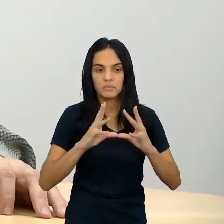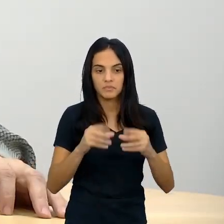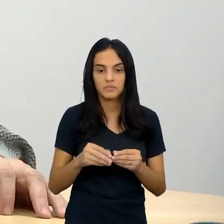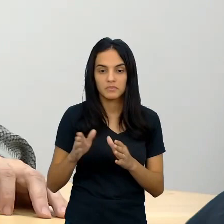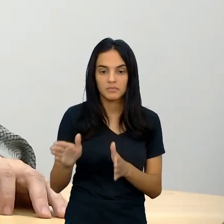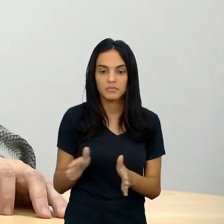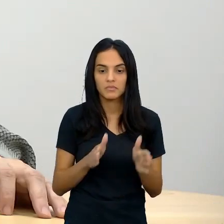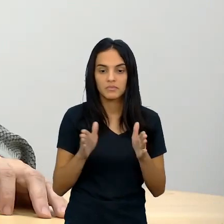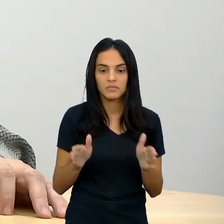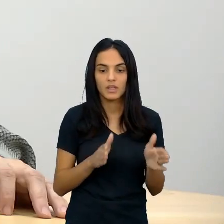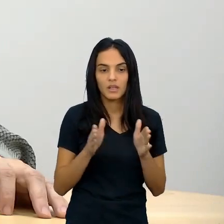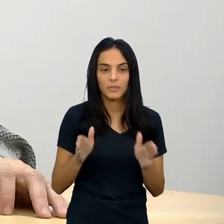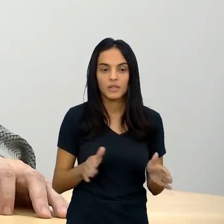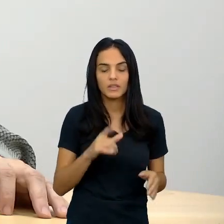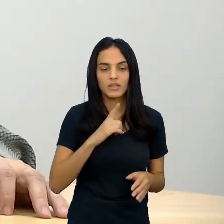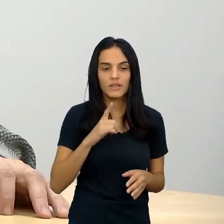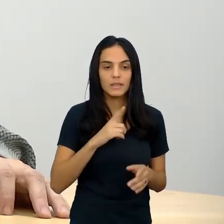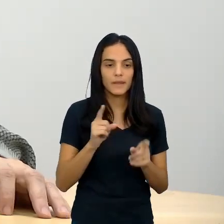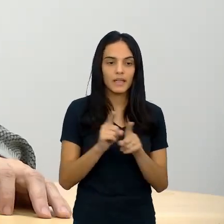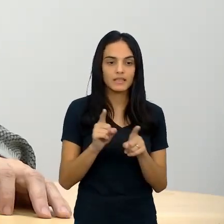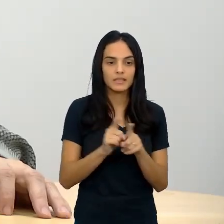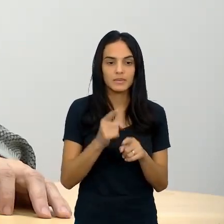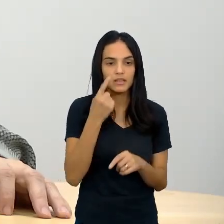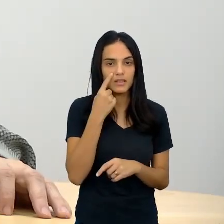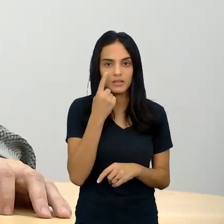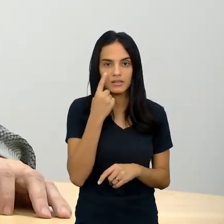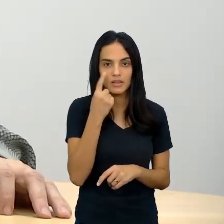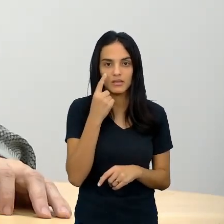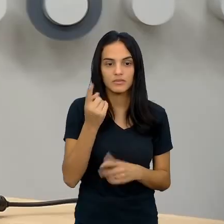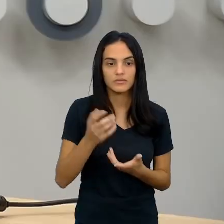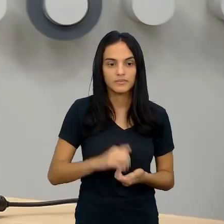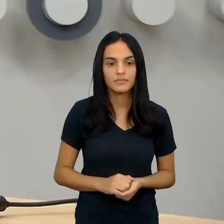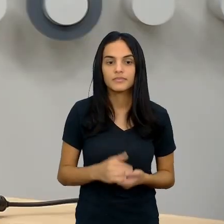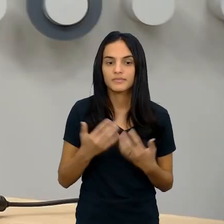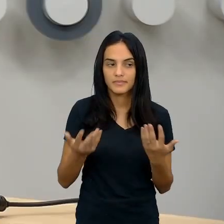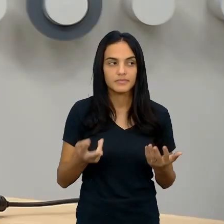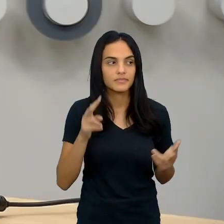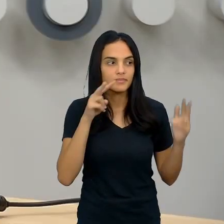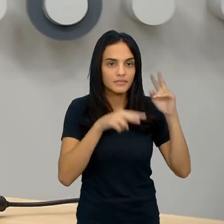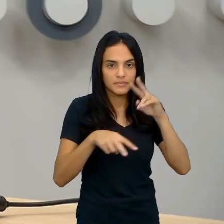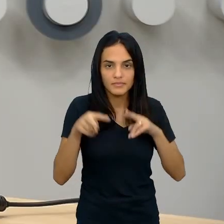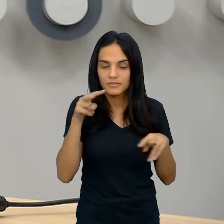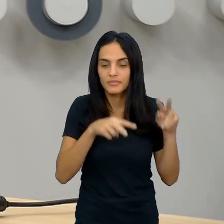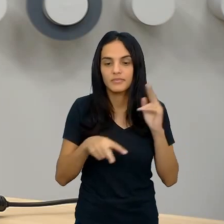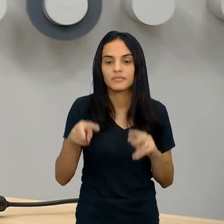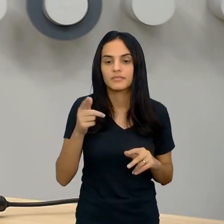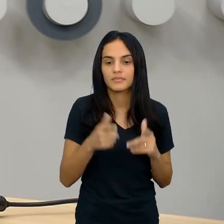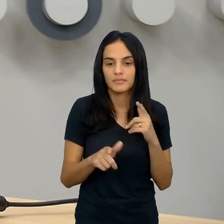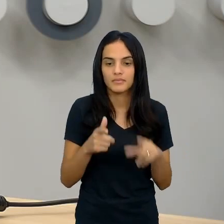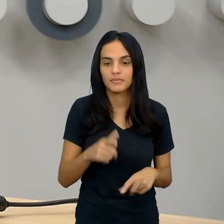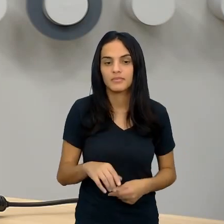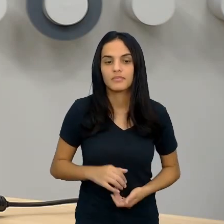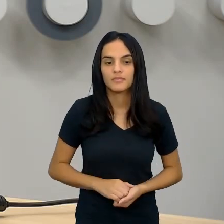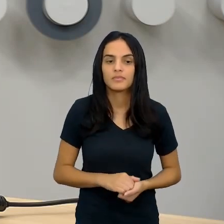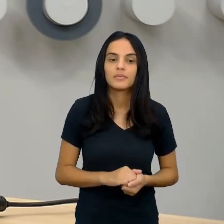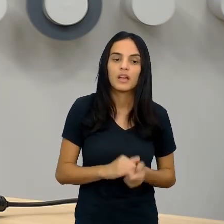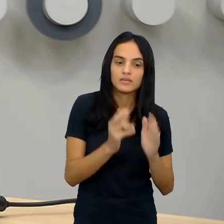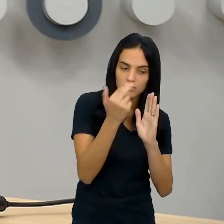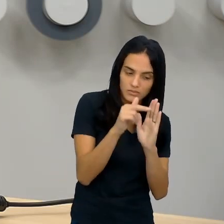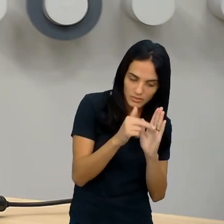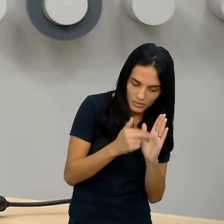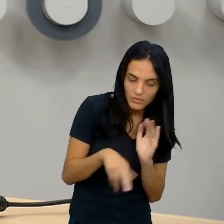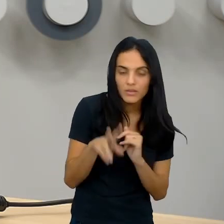dessa construção de casa sustentável. O que você acha disso, Kimie? É isso mesmo, rever então todas as anotações